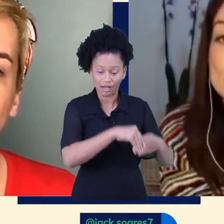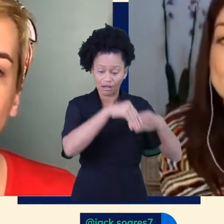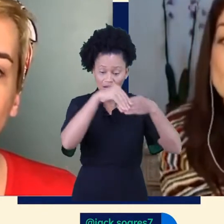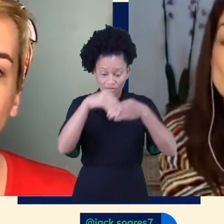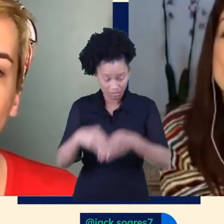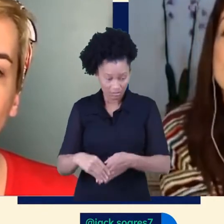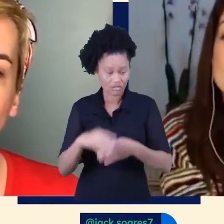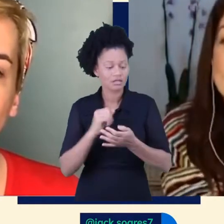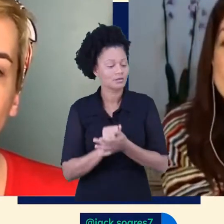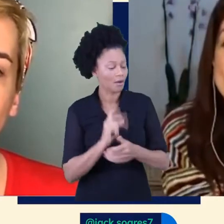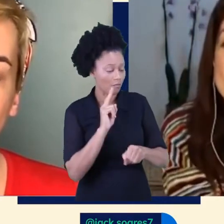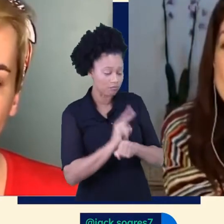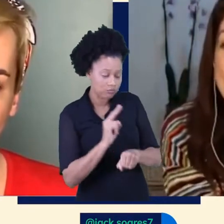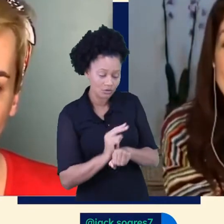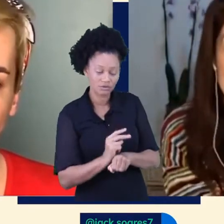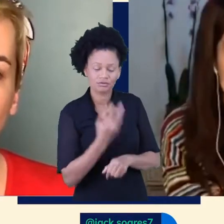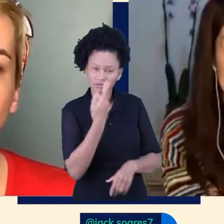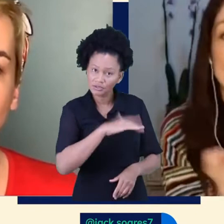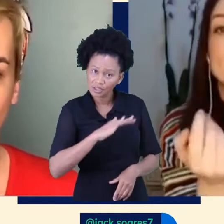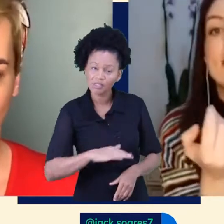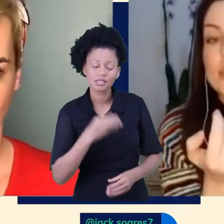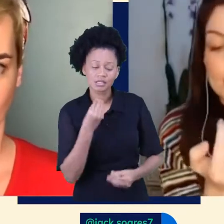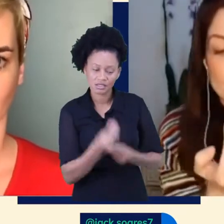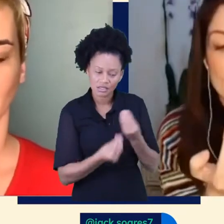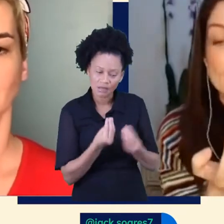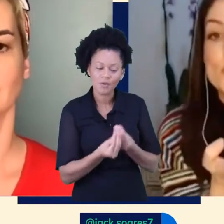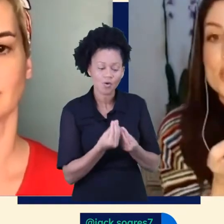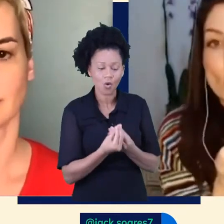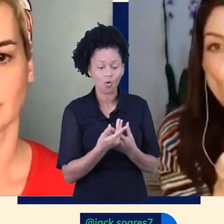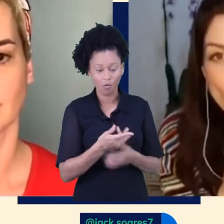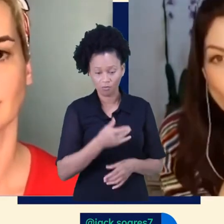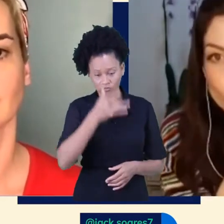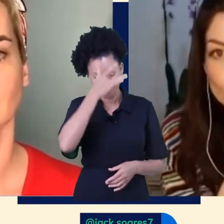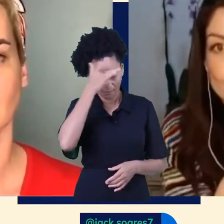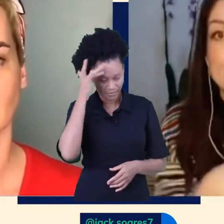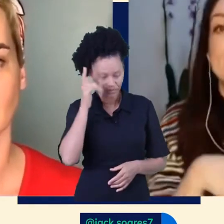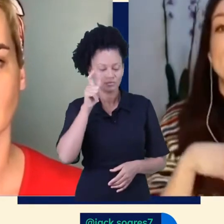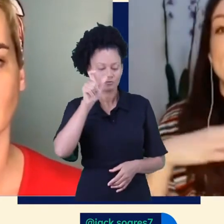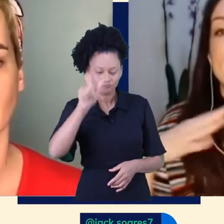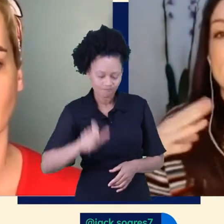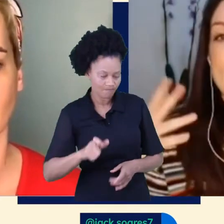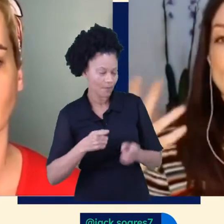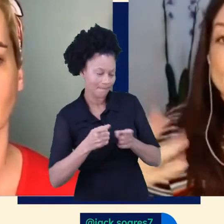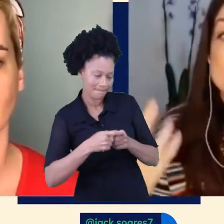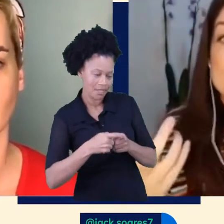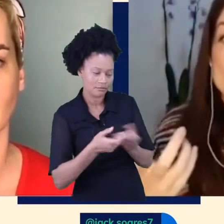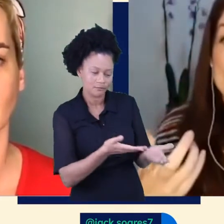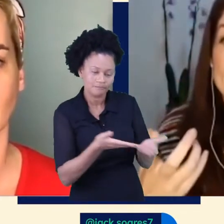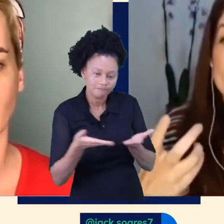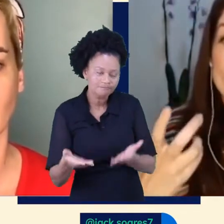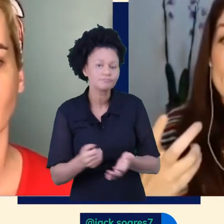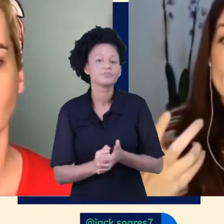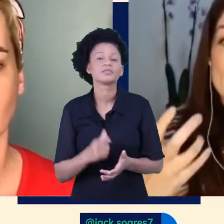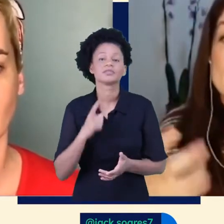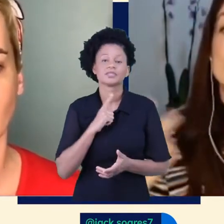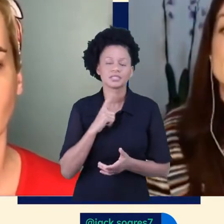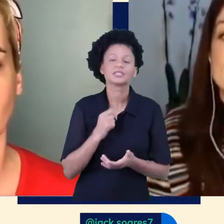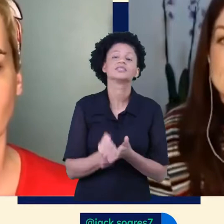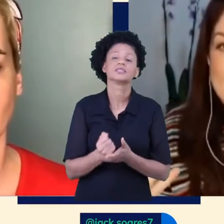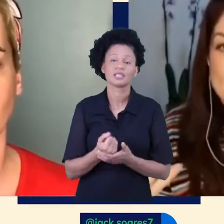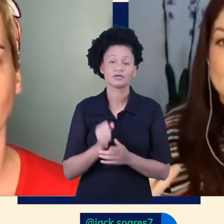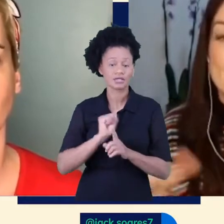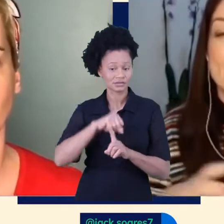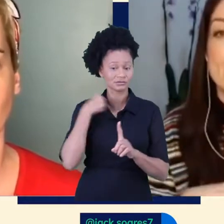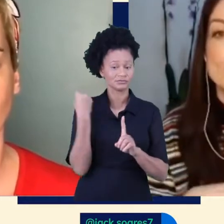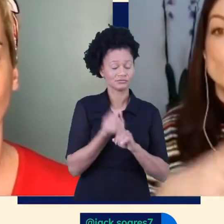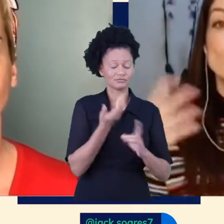que é um serviço de assistência social, e lá tem assistentes, psicólogos, e é possível aí se